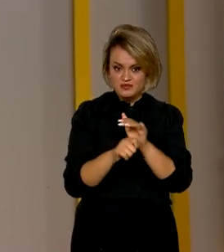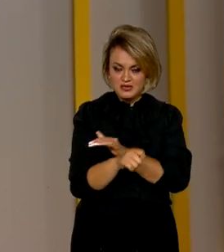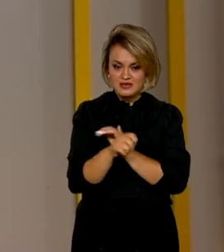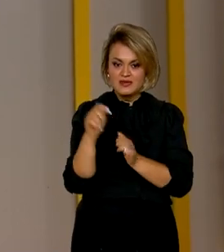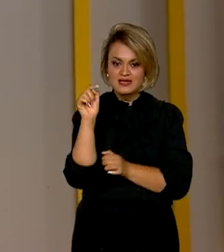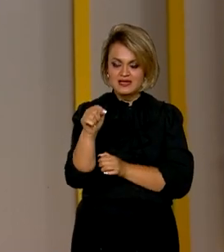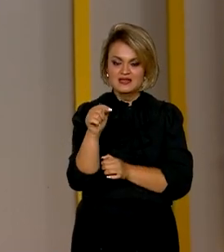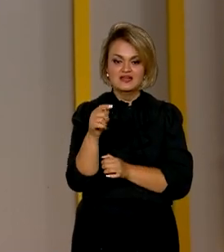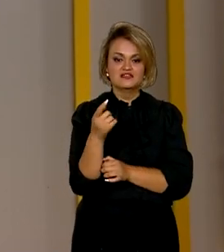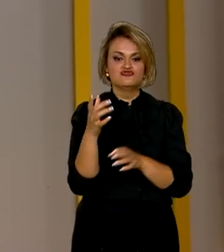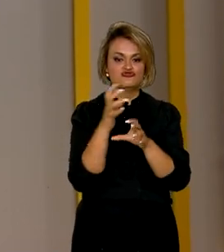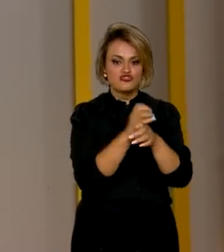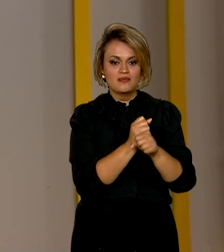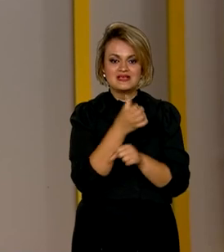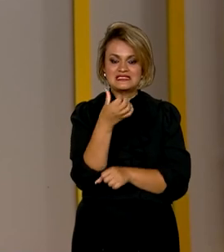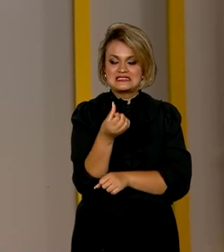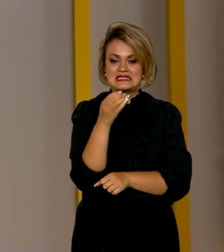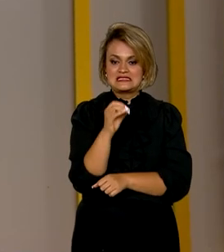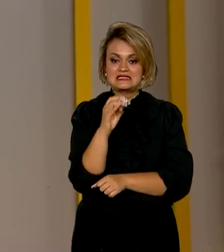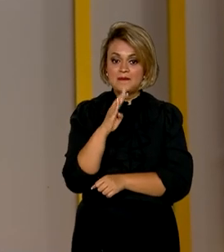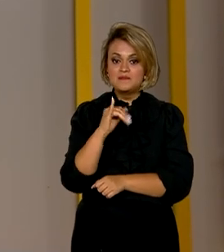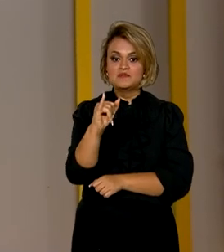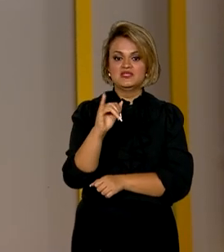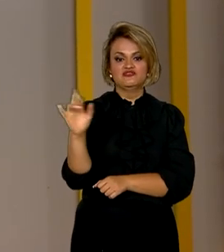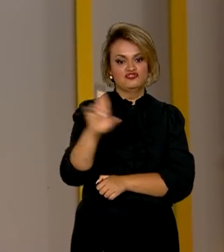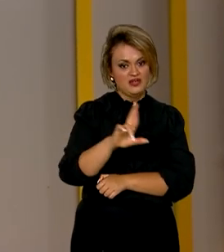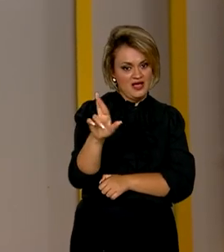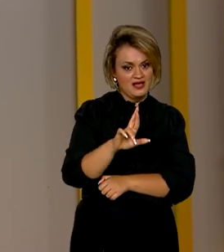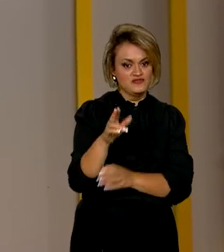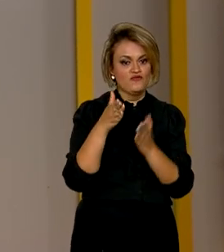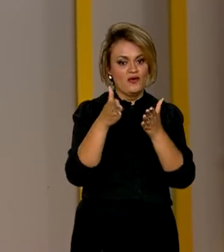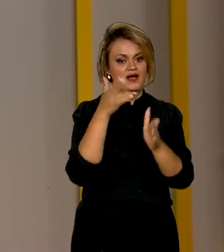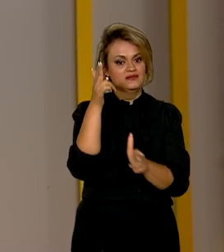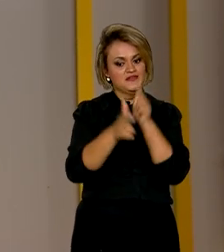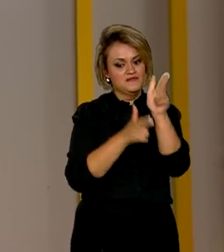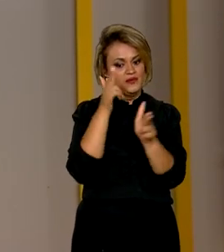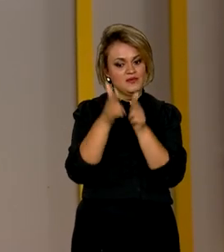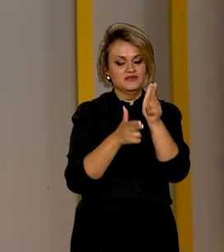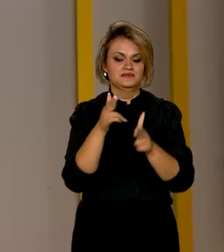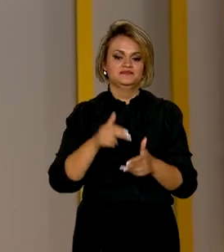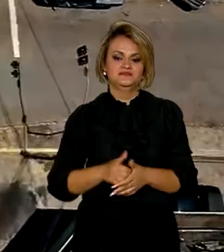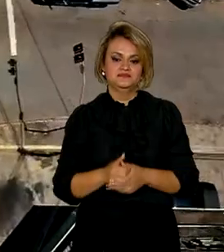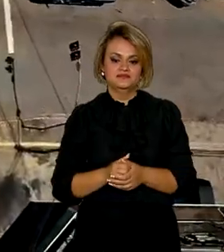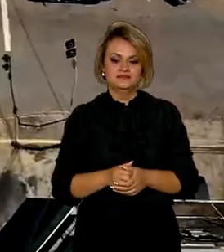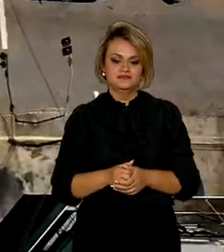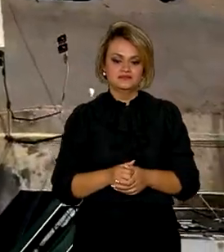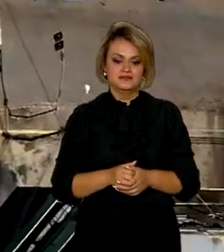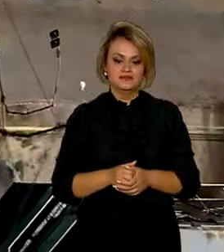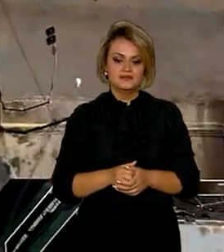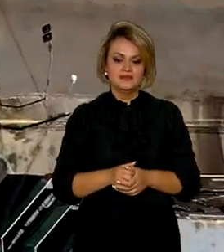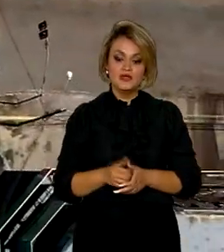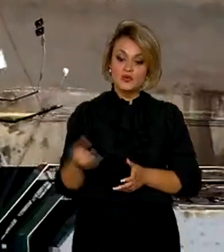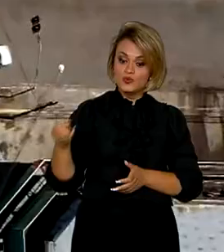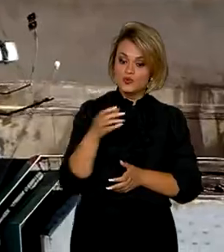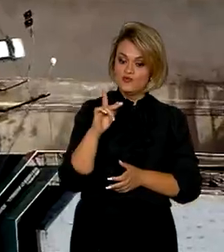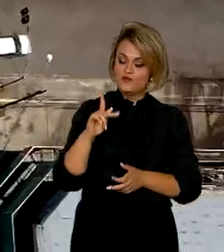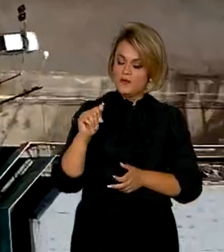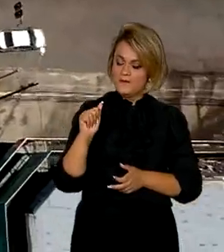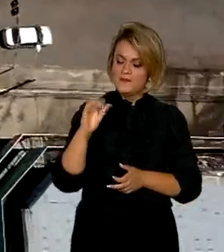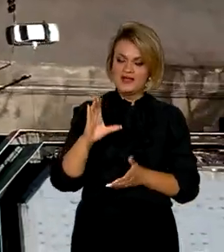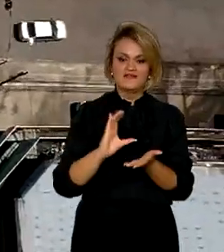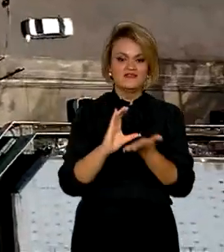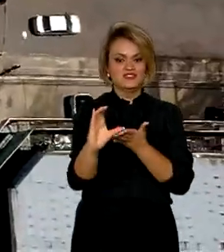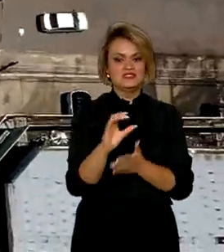Estado vão ultrapassar 60 bilhões de reais, com destaque para as ferrovias. O novo PAC vai